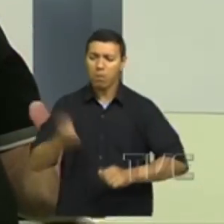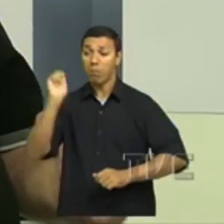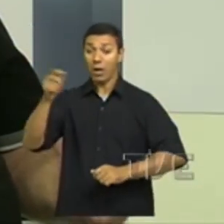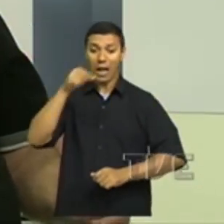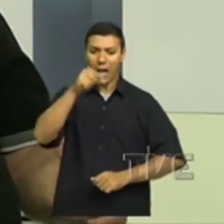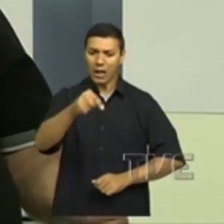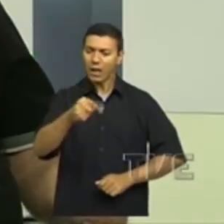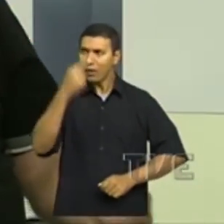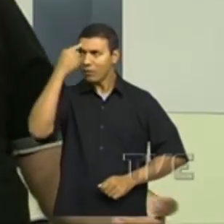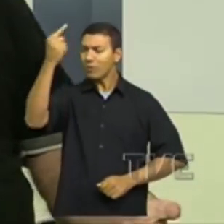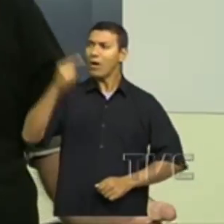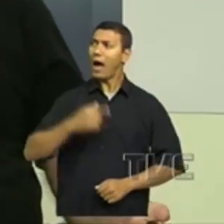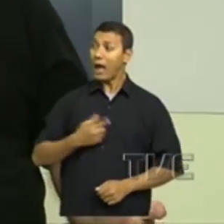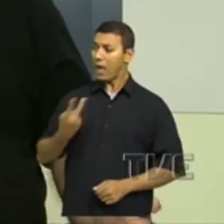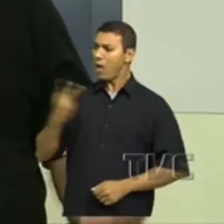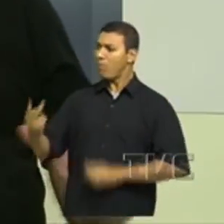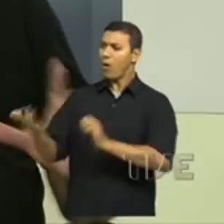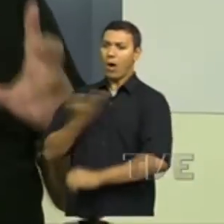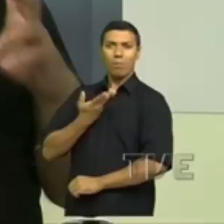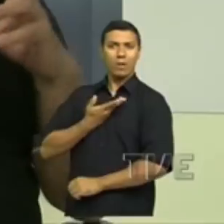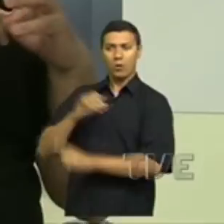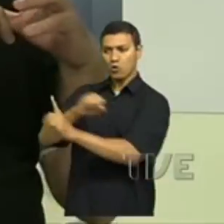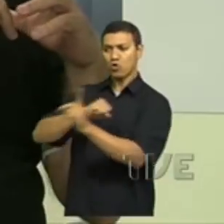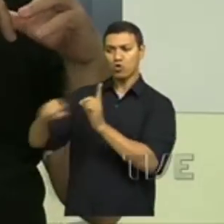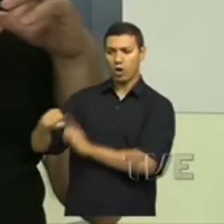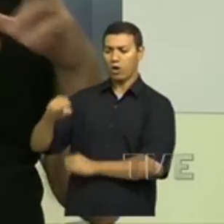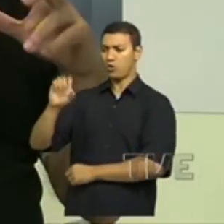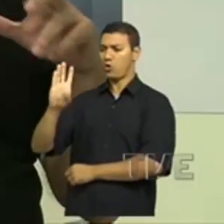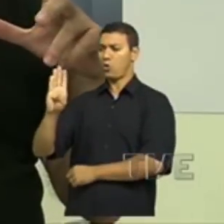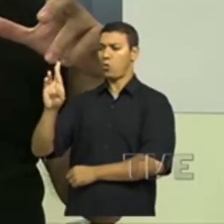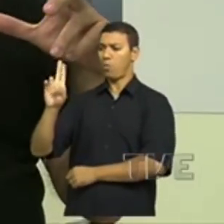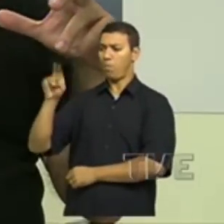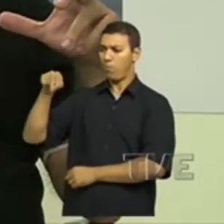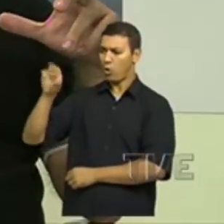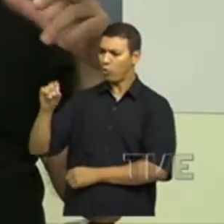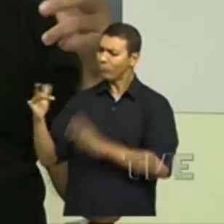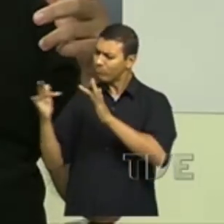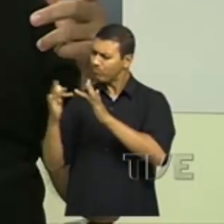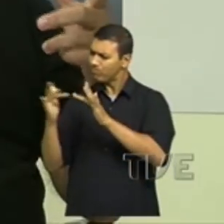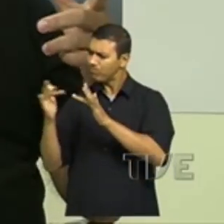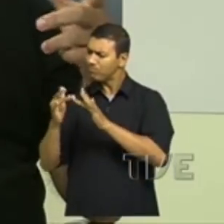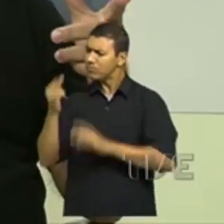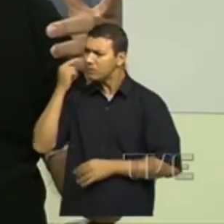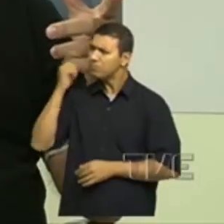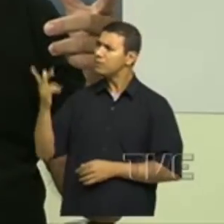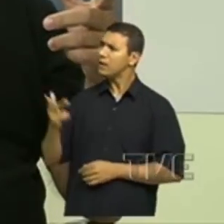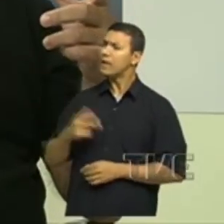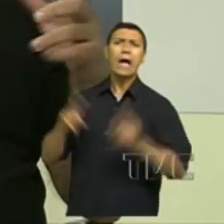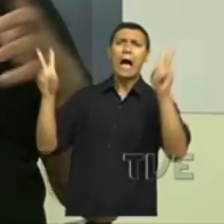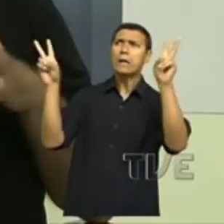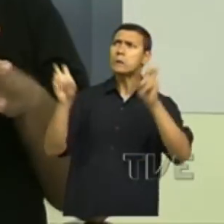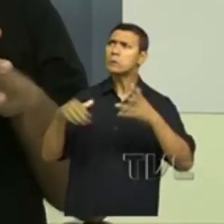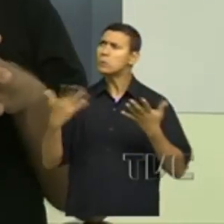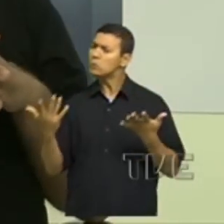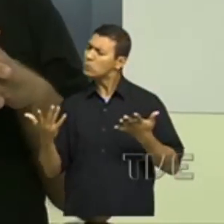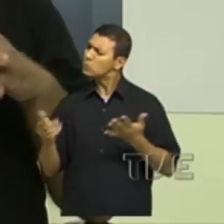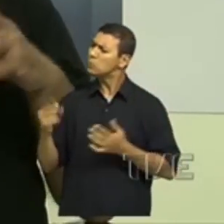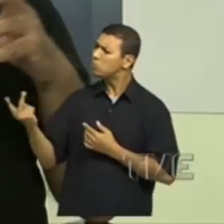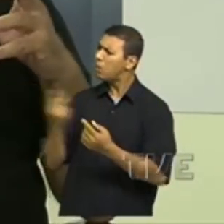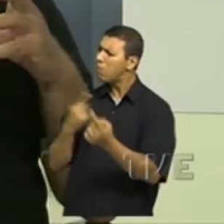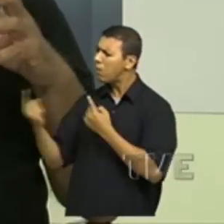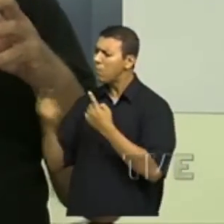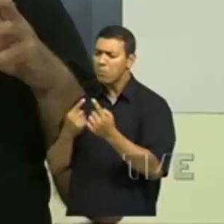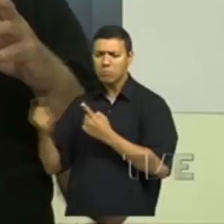e o meu sócio, Bruno Klein, começamos a ter o contato com o tema da acessibilidade. E a gente